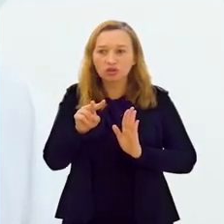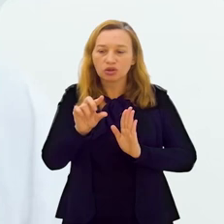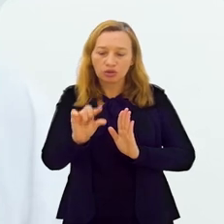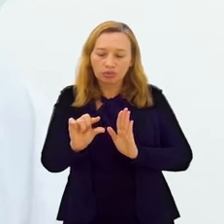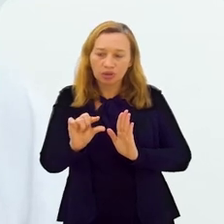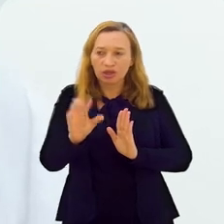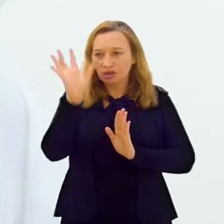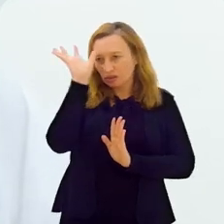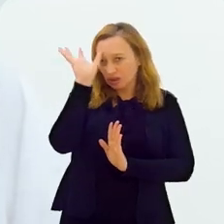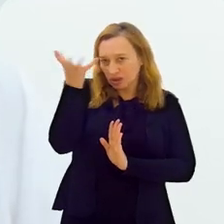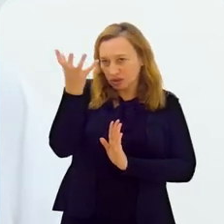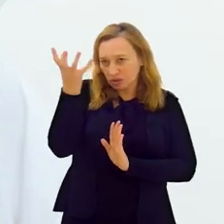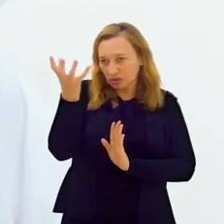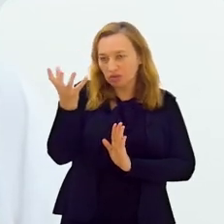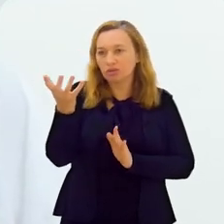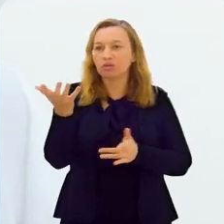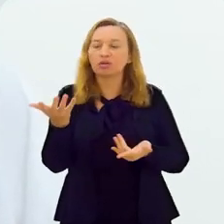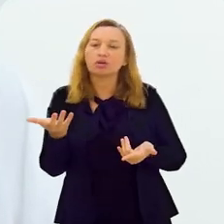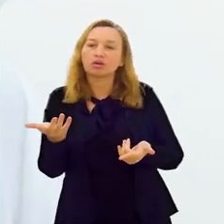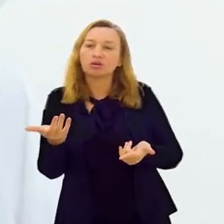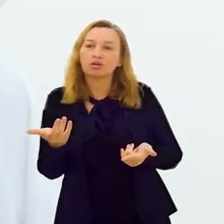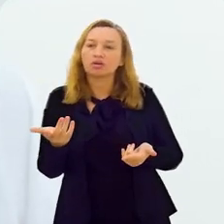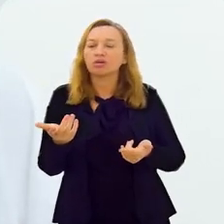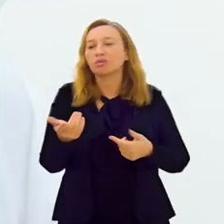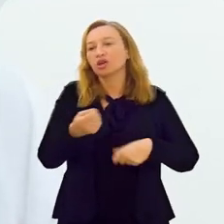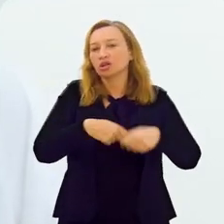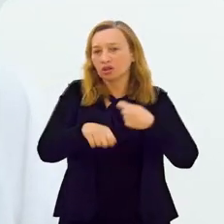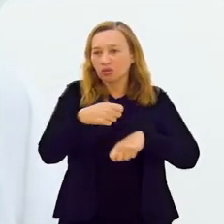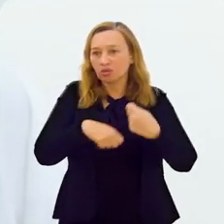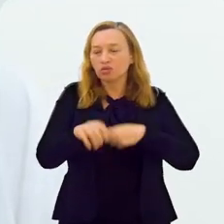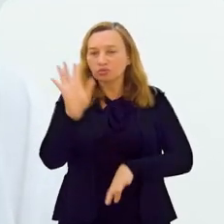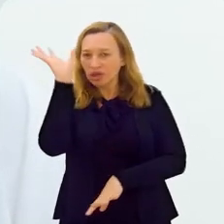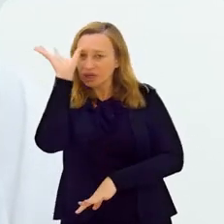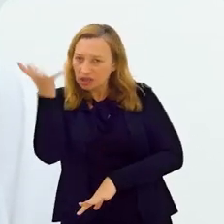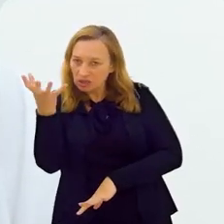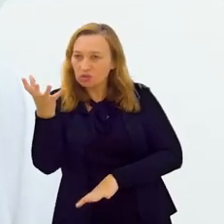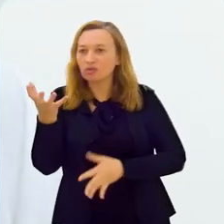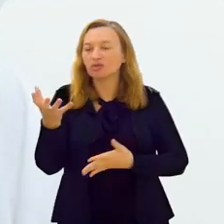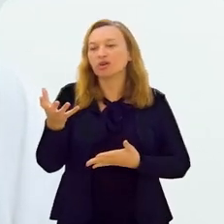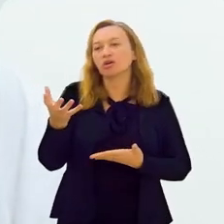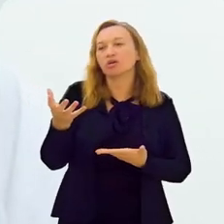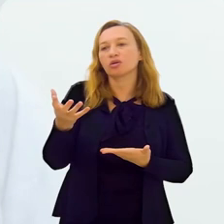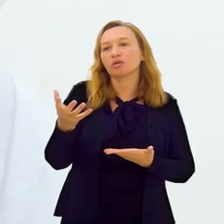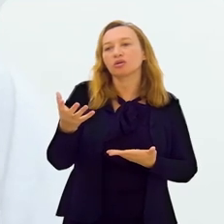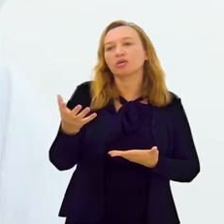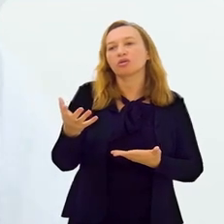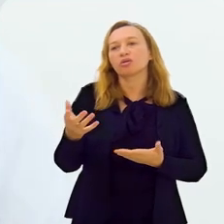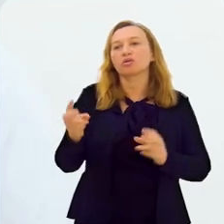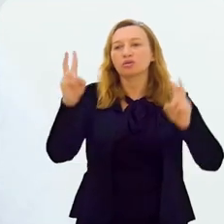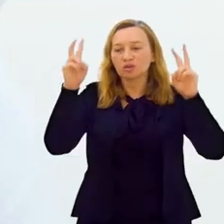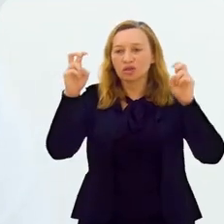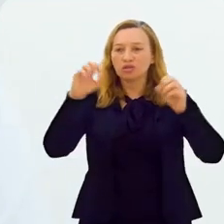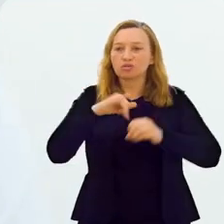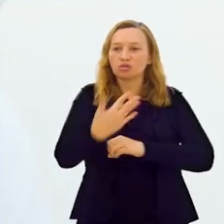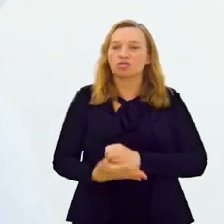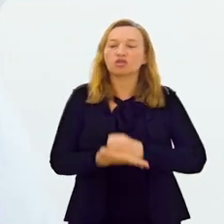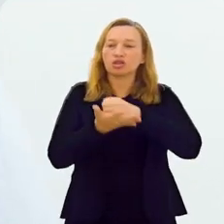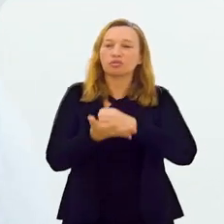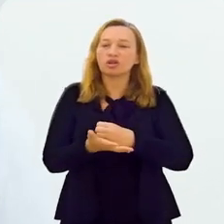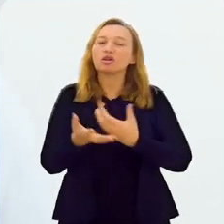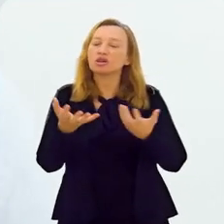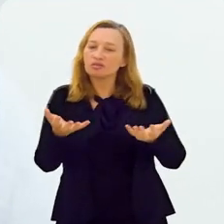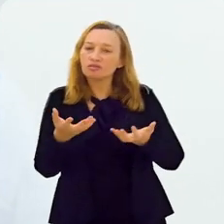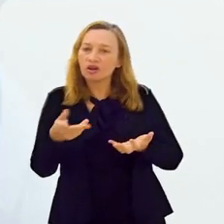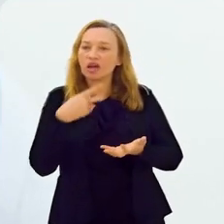para essas pequenas soluções e para os pequenos negócios como solução para resolver